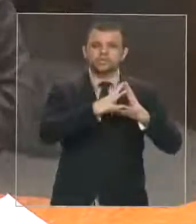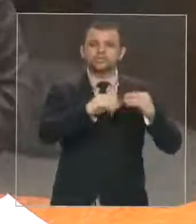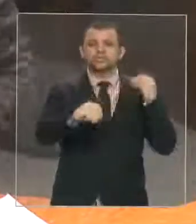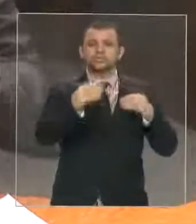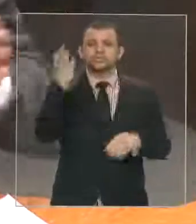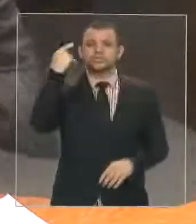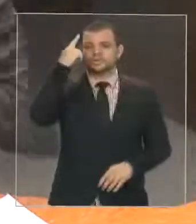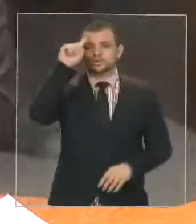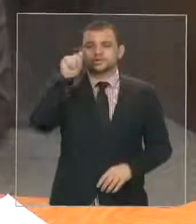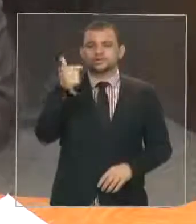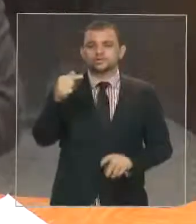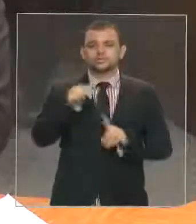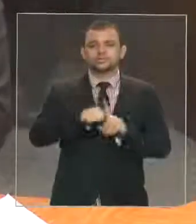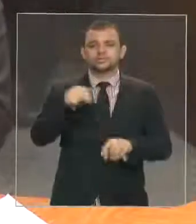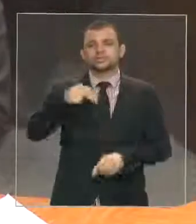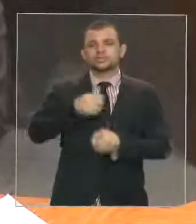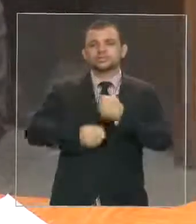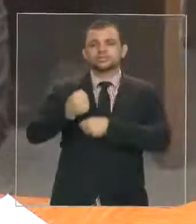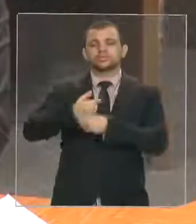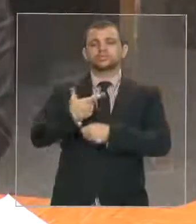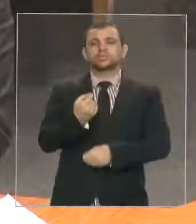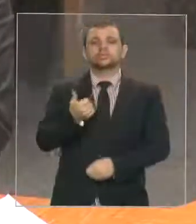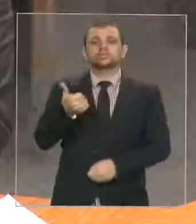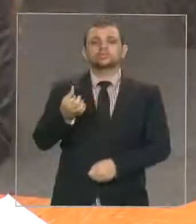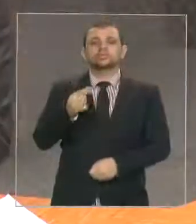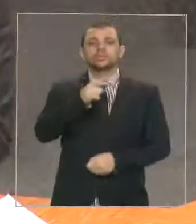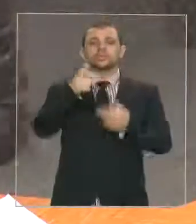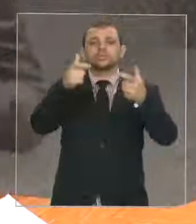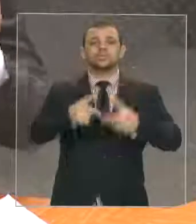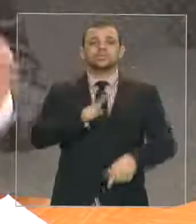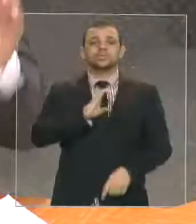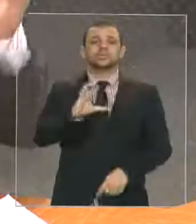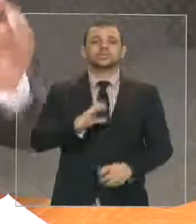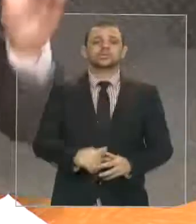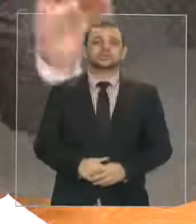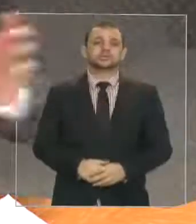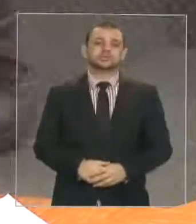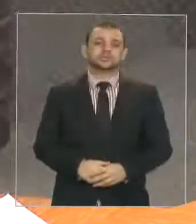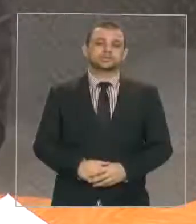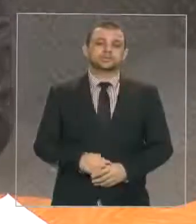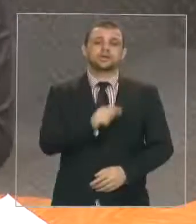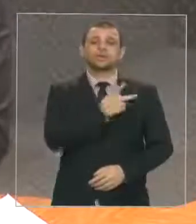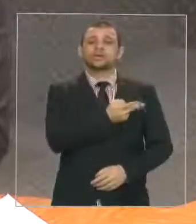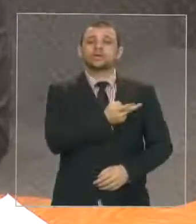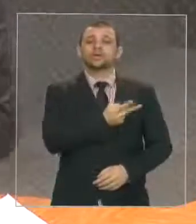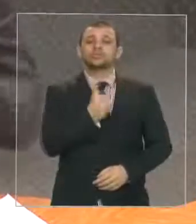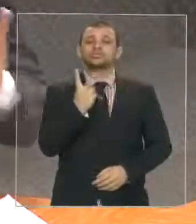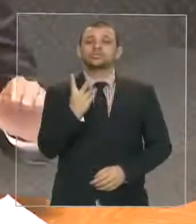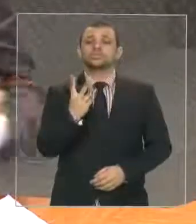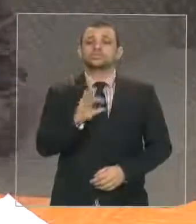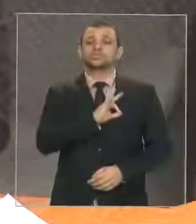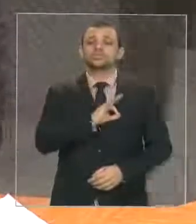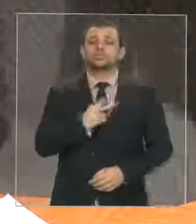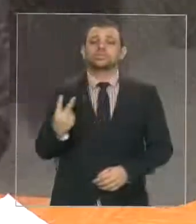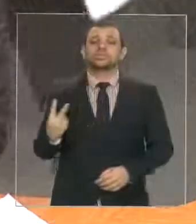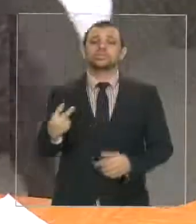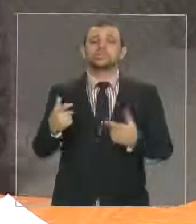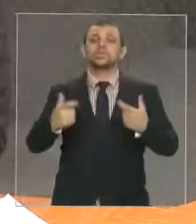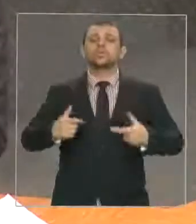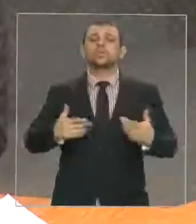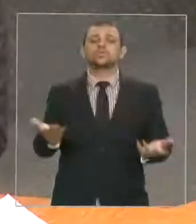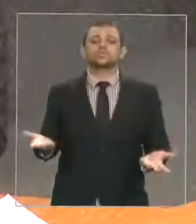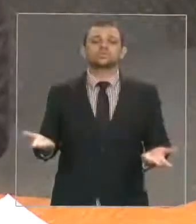17 de novembro de 2016, na cidade de Buriticupu. Onde estão esses dois policiais? Cadê os